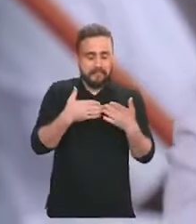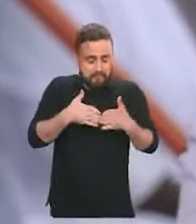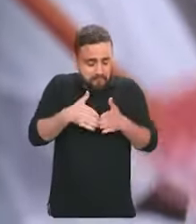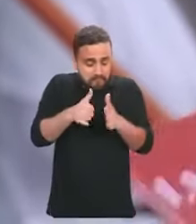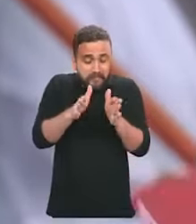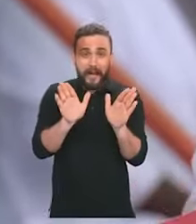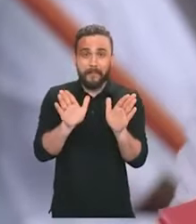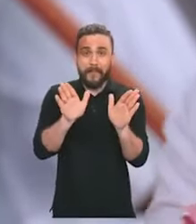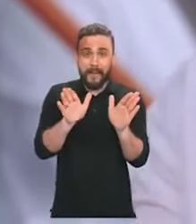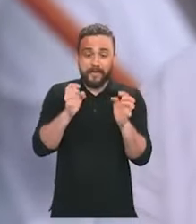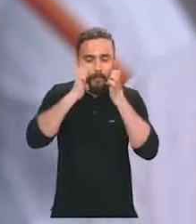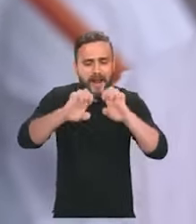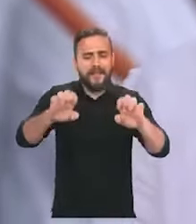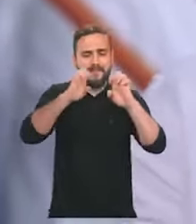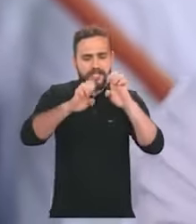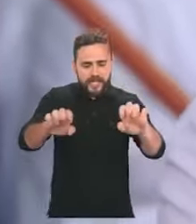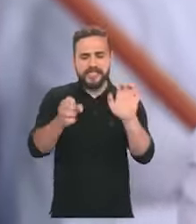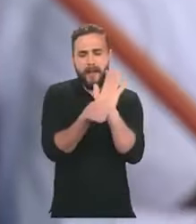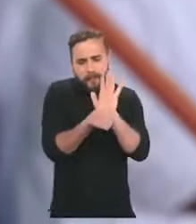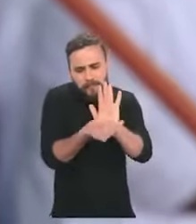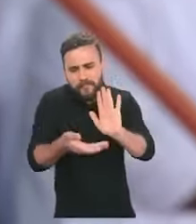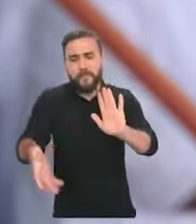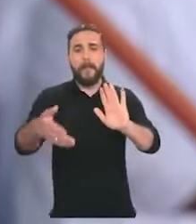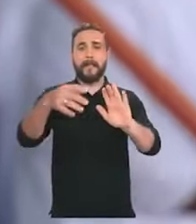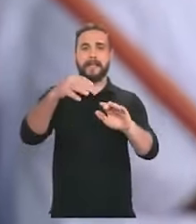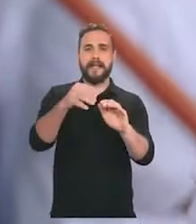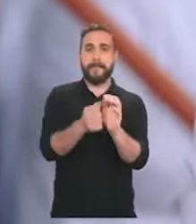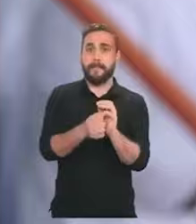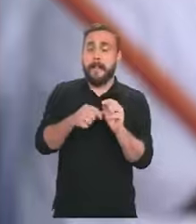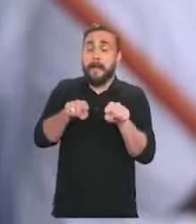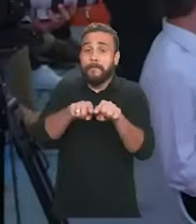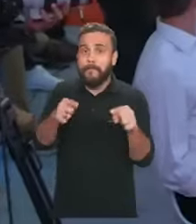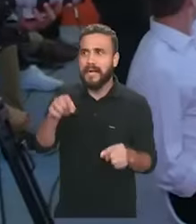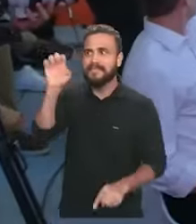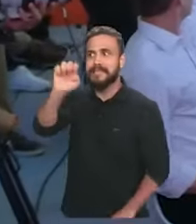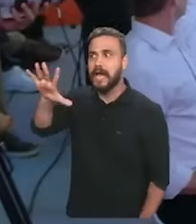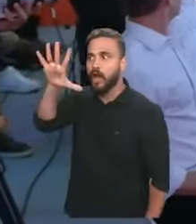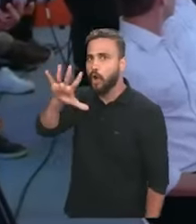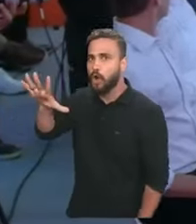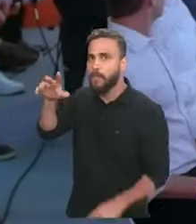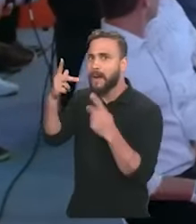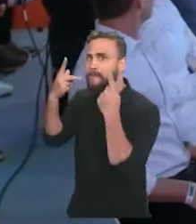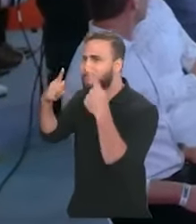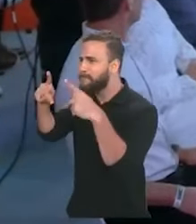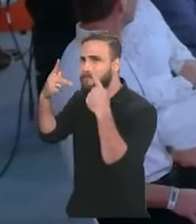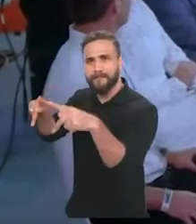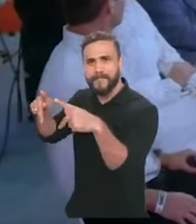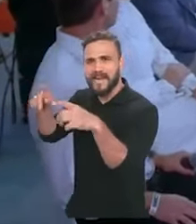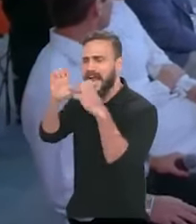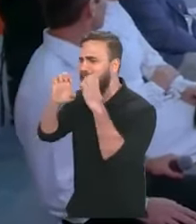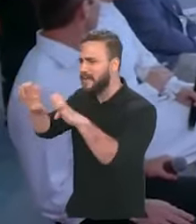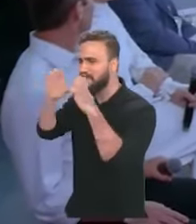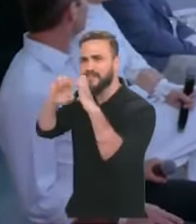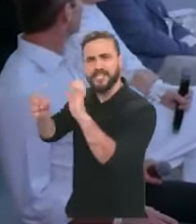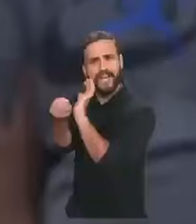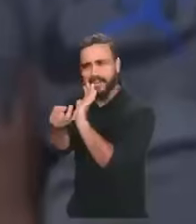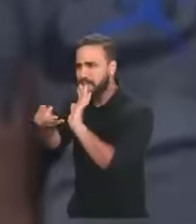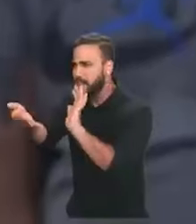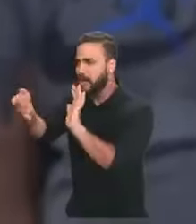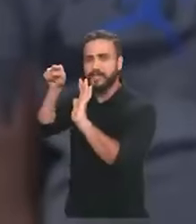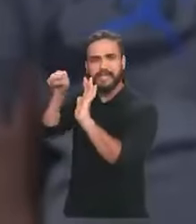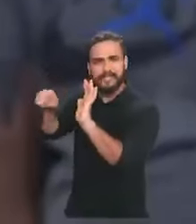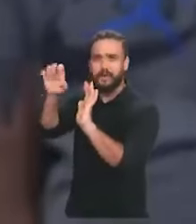escola, em faculdade. Agora, você fazer isso na Europa e com jovens, você tem uma tríplice barreira para